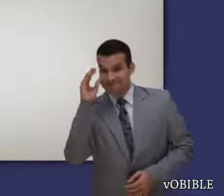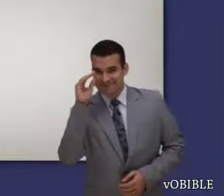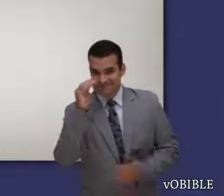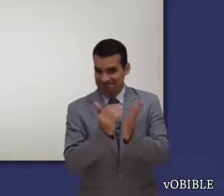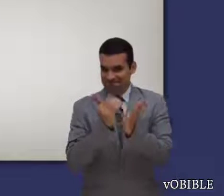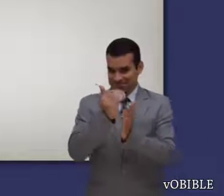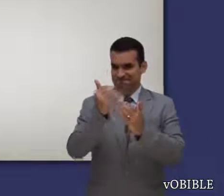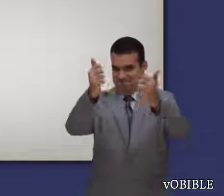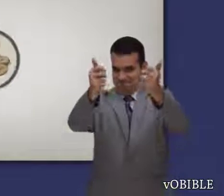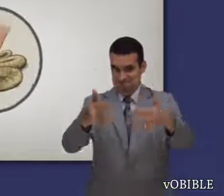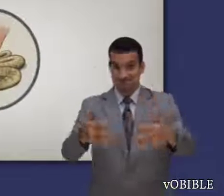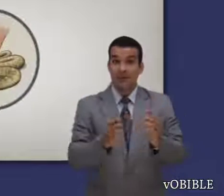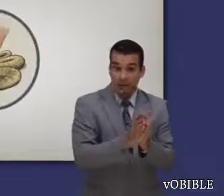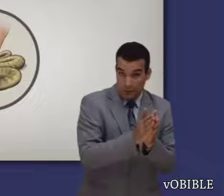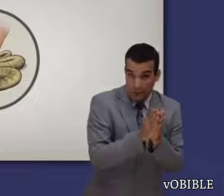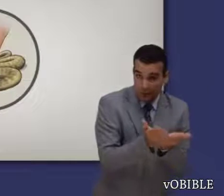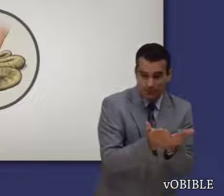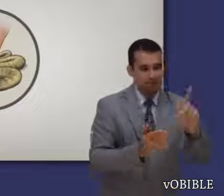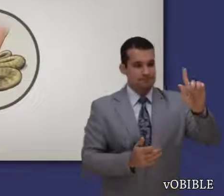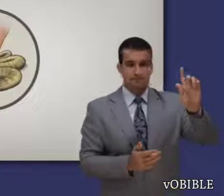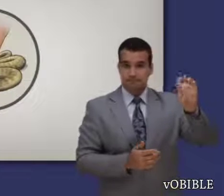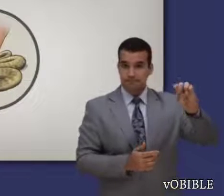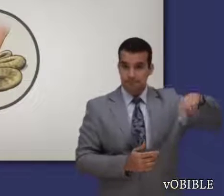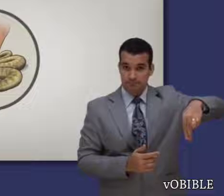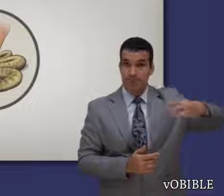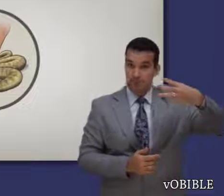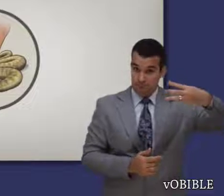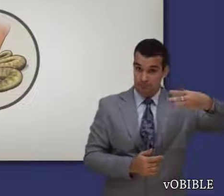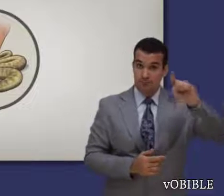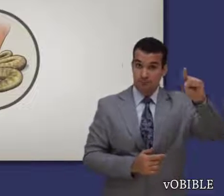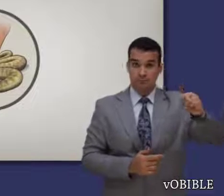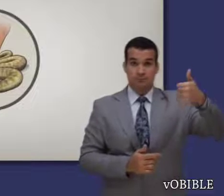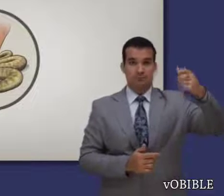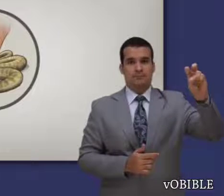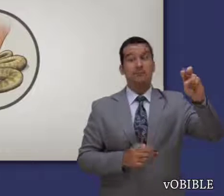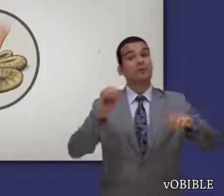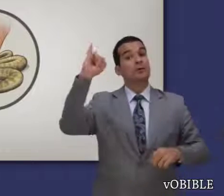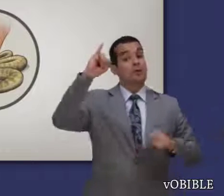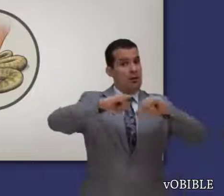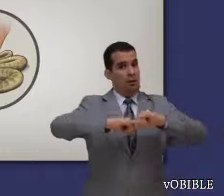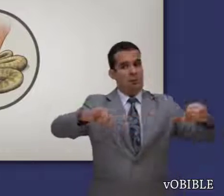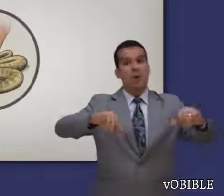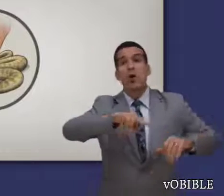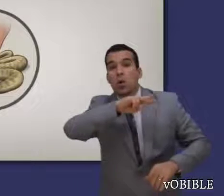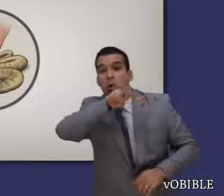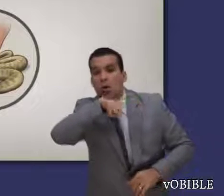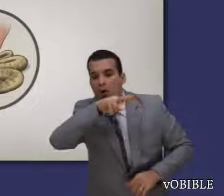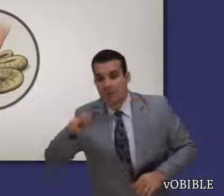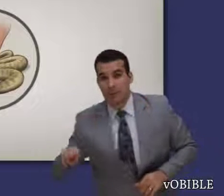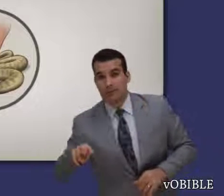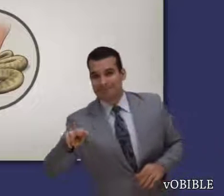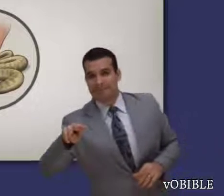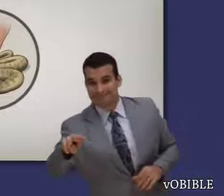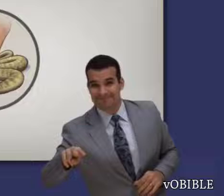Você sabia? Em Gênesis 3,15, Deus profetizou que o descendente de uma mulher simbólica iria